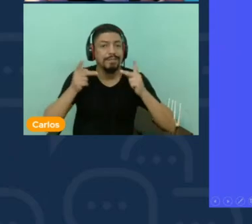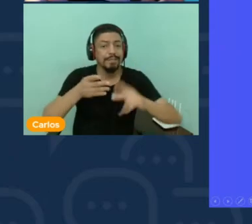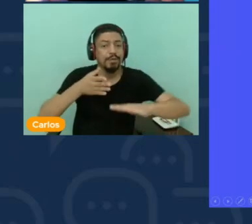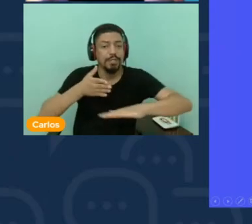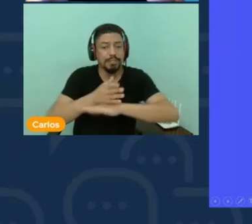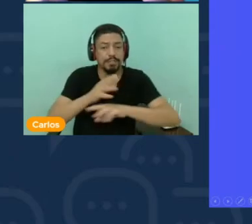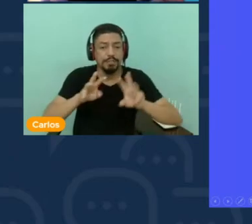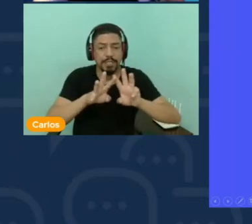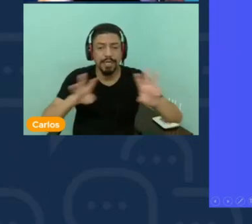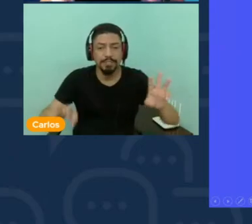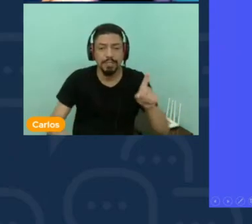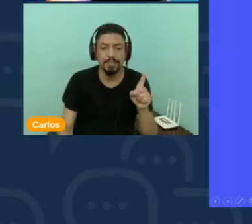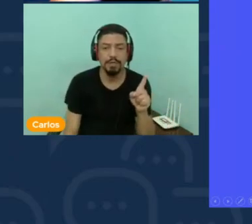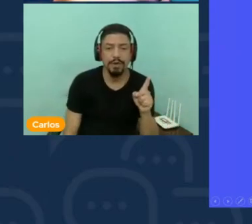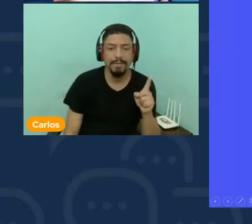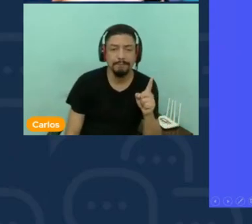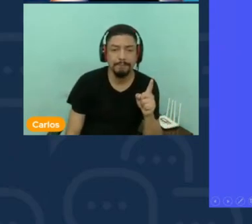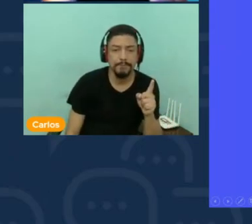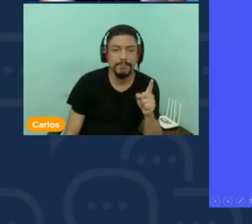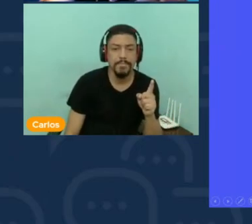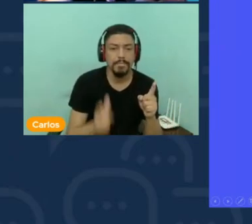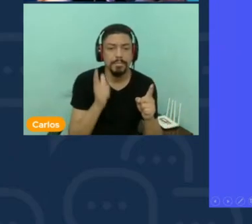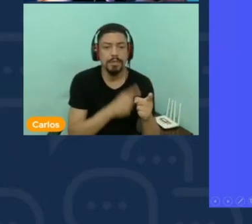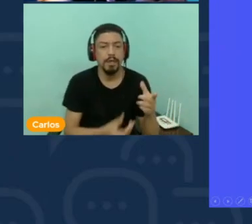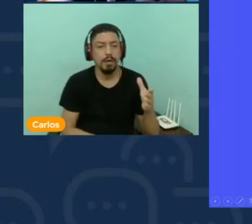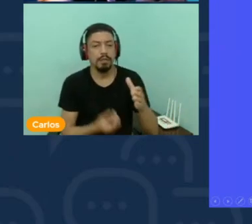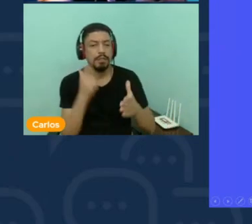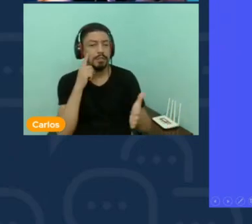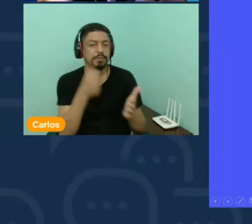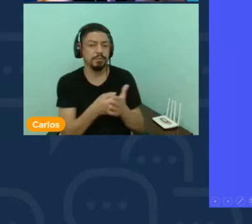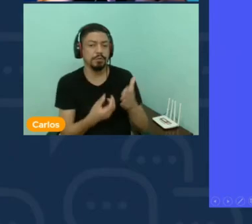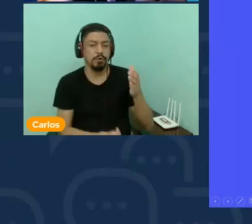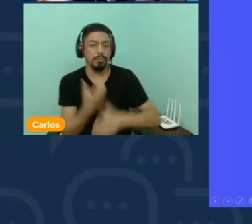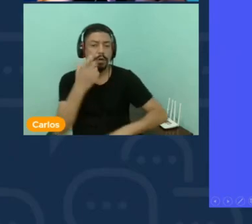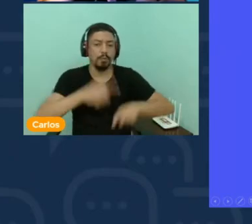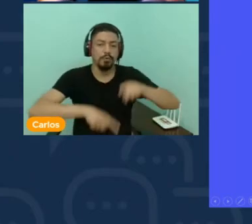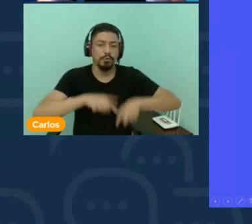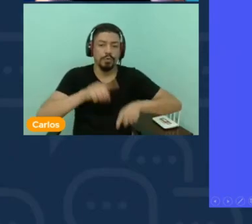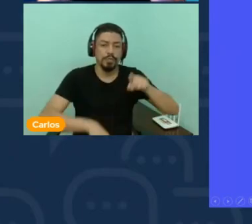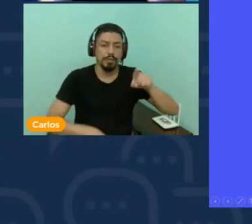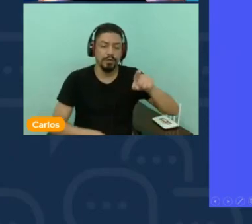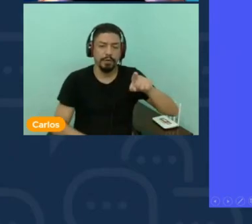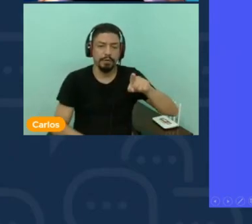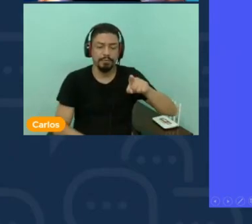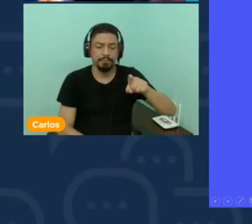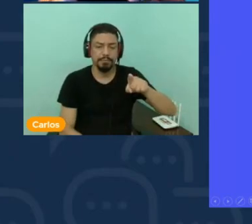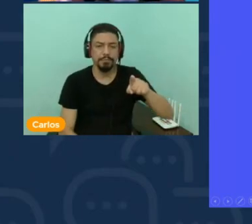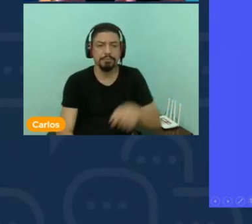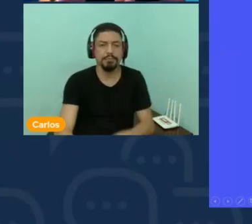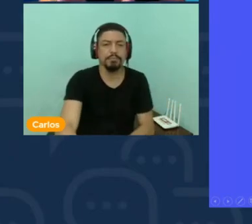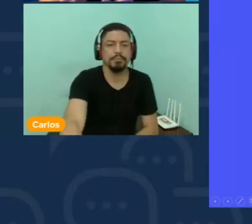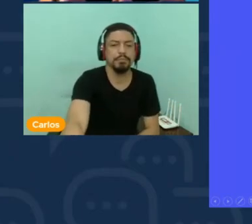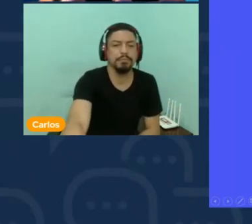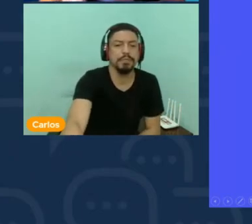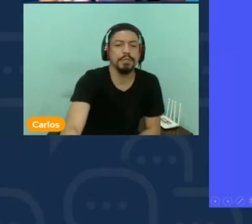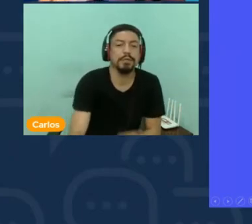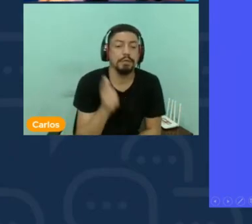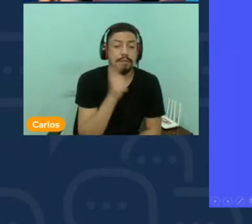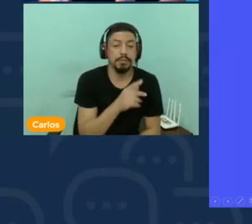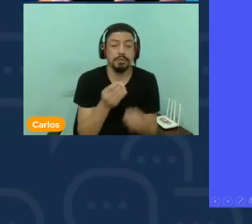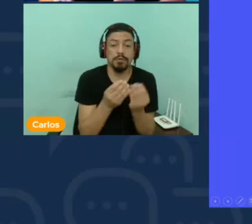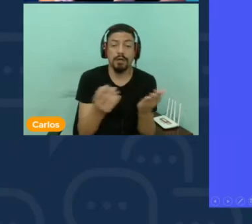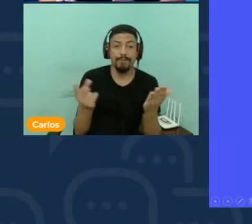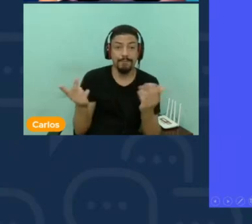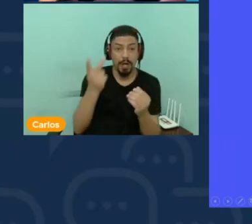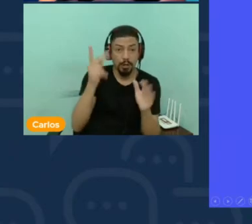site, para que ele tome a decisão de comprar o seu produto. Então, olha como isso traz valor ali para o